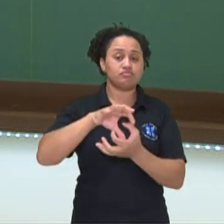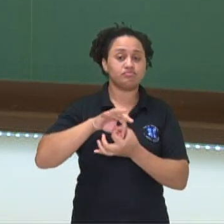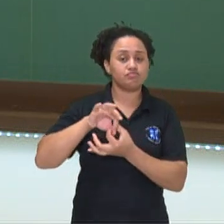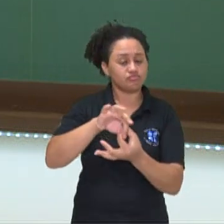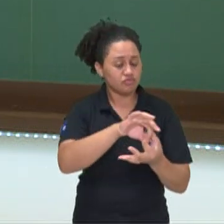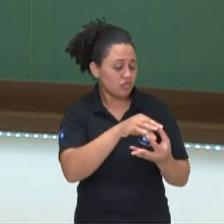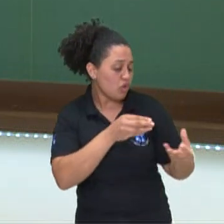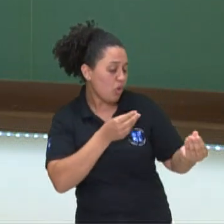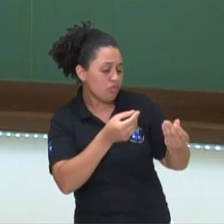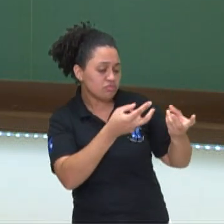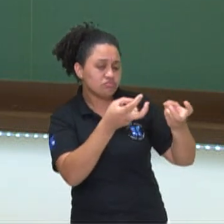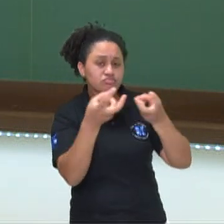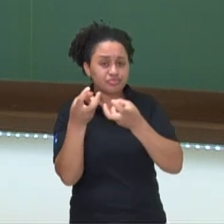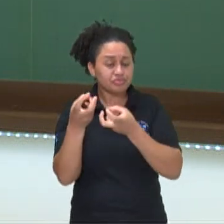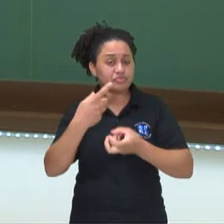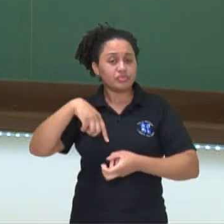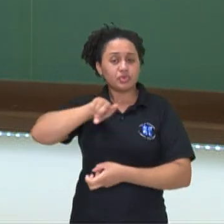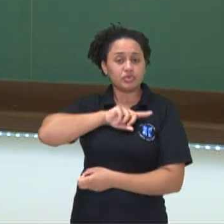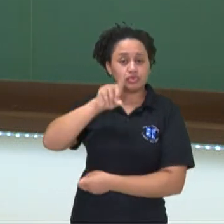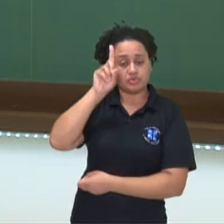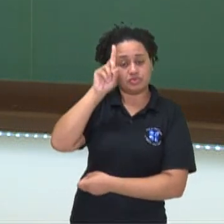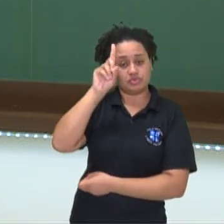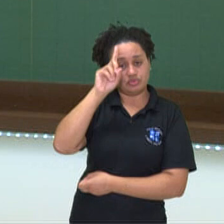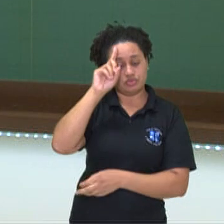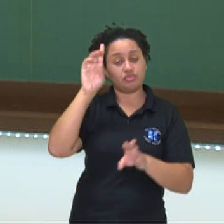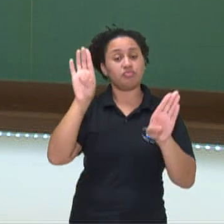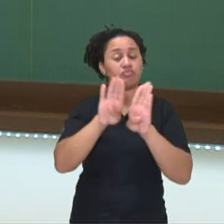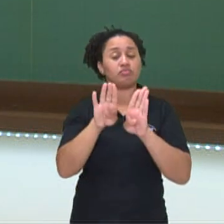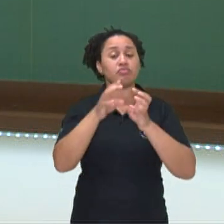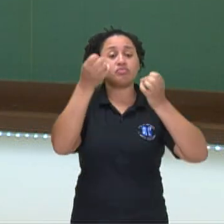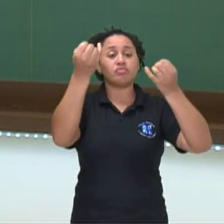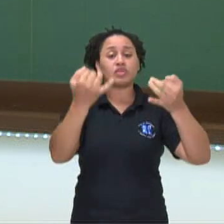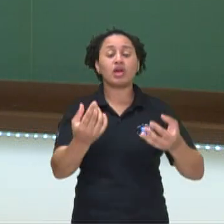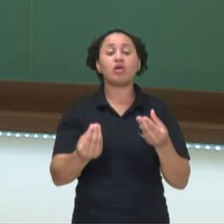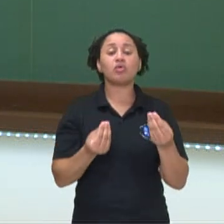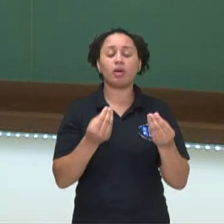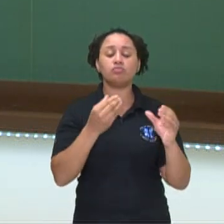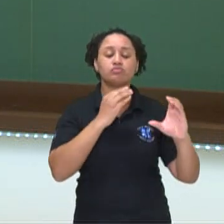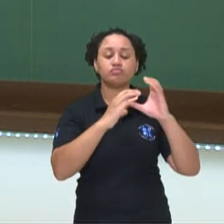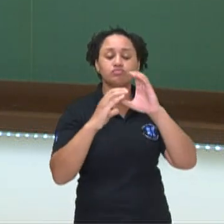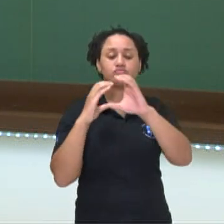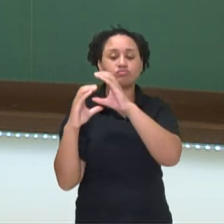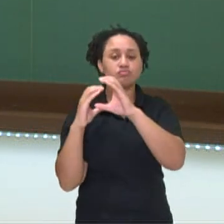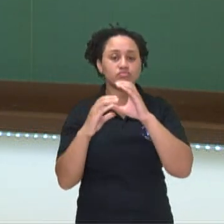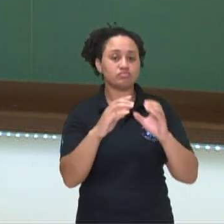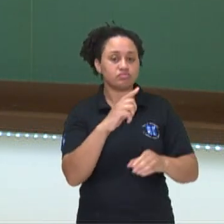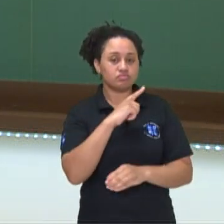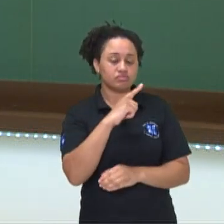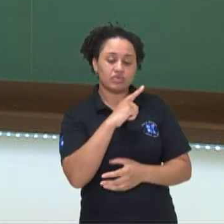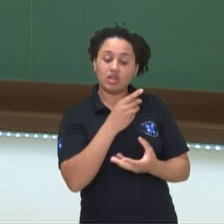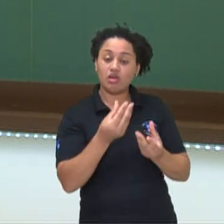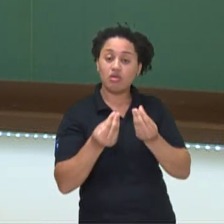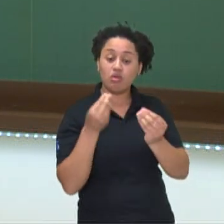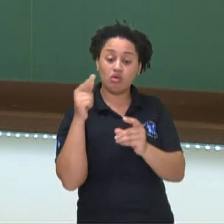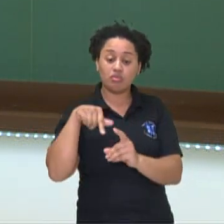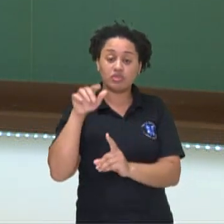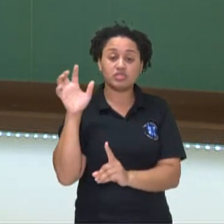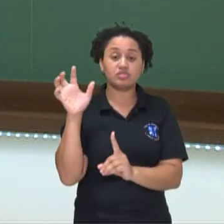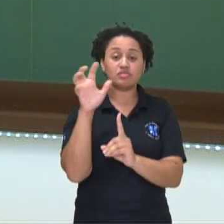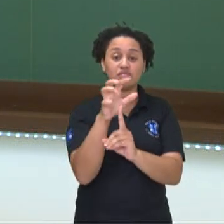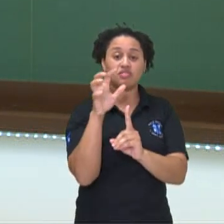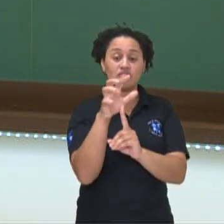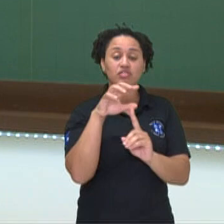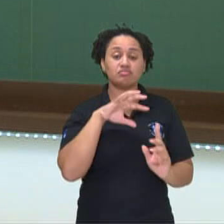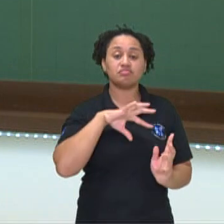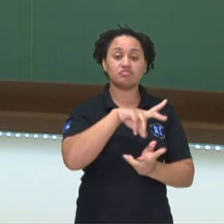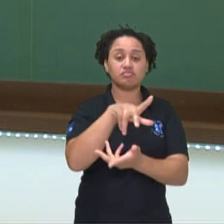essa globalização no nosso cotidiano e também vamos falar sobre os meios de comunicação e como eles interferem e como